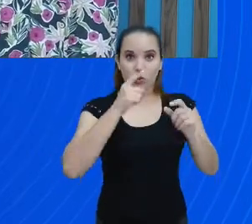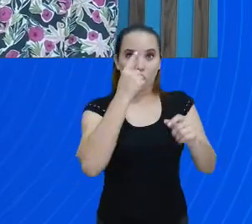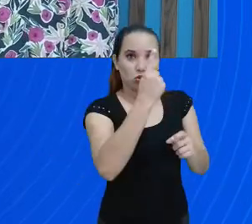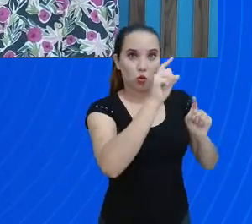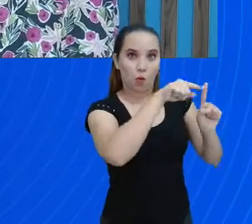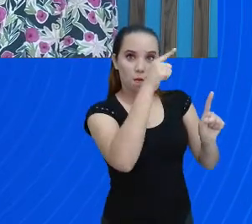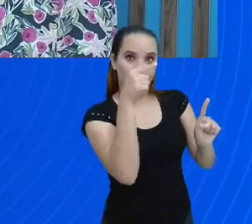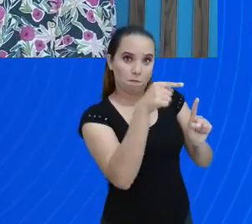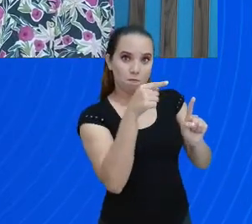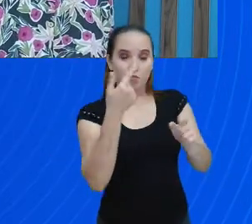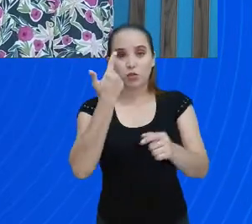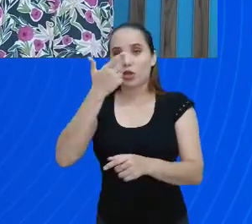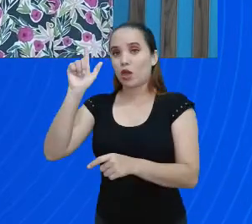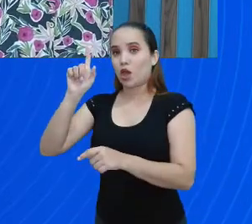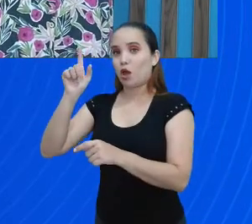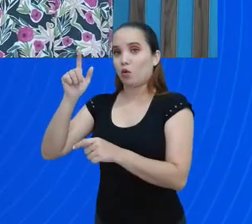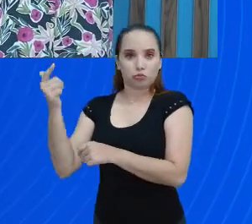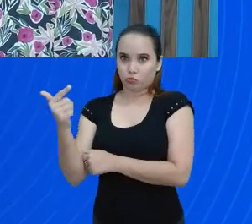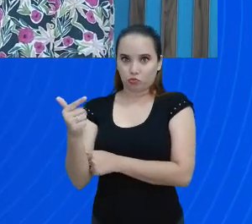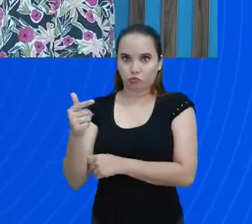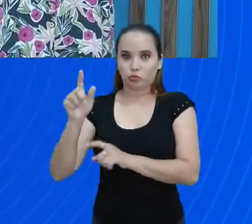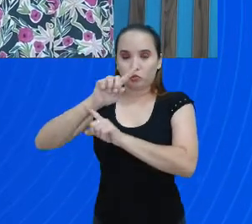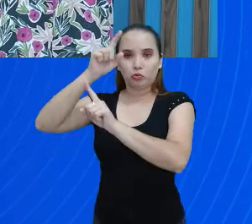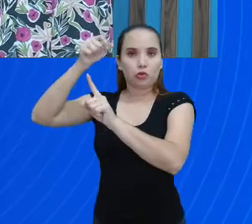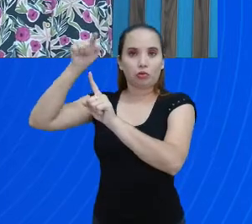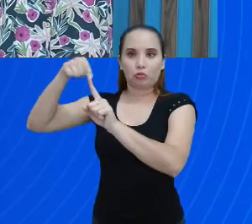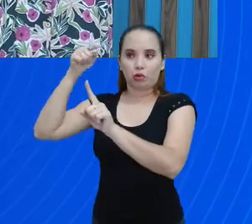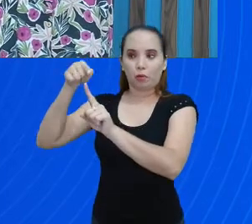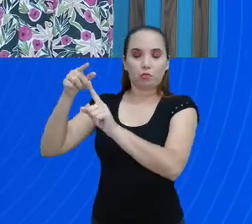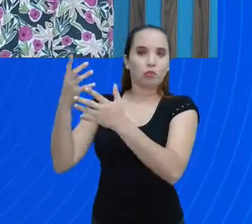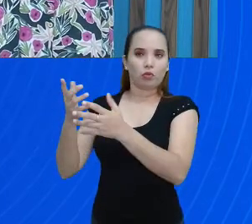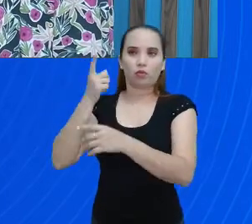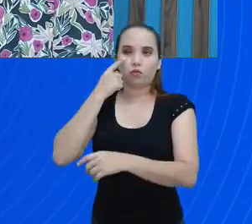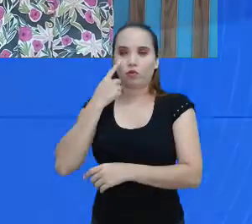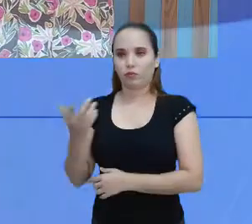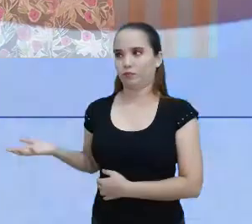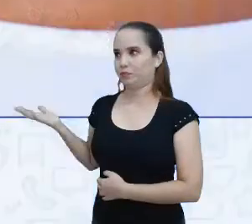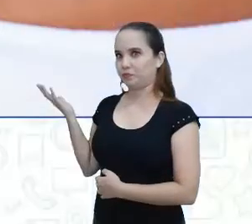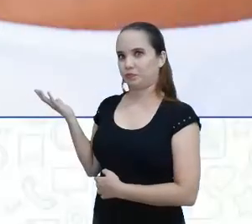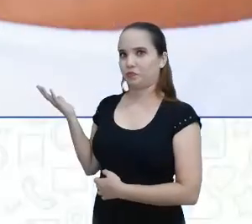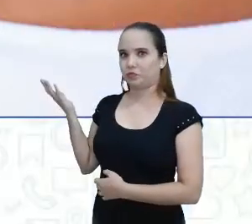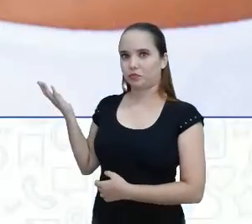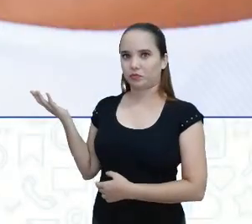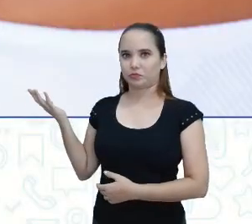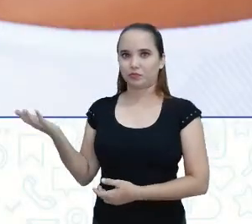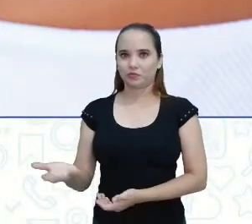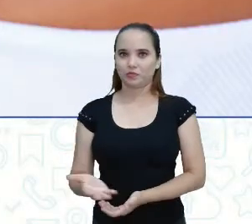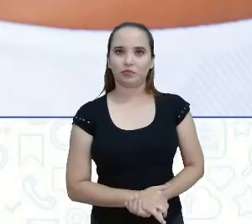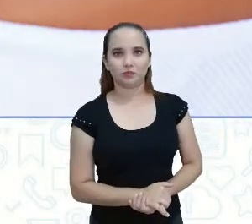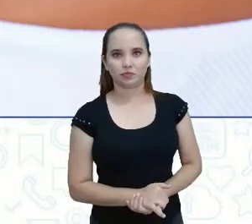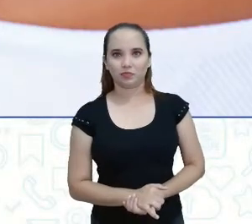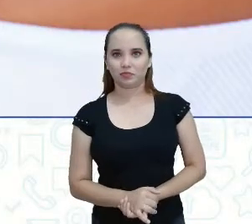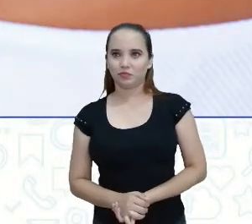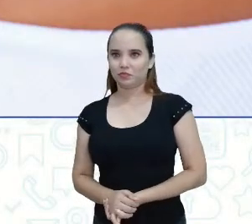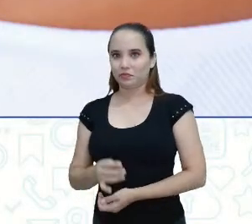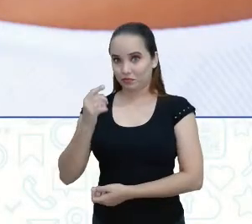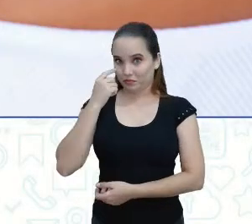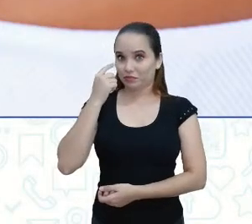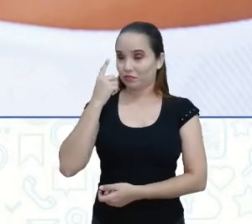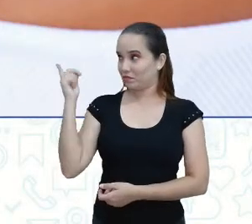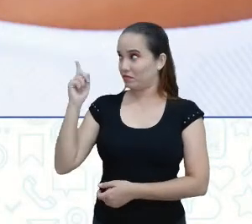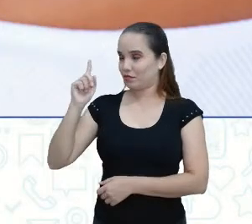conseguir classificá-las corretamente? Vejamos a imagem, ó. Vou deixar um tempo na tela para que